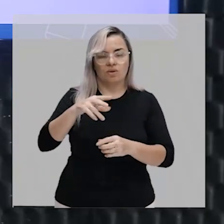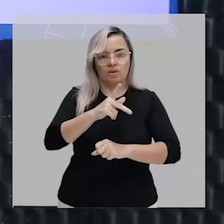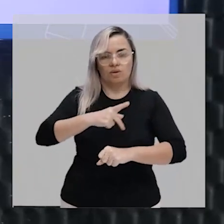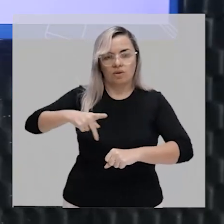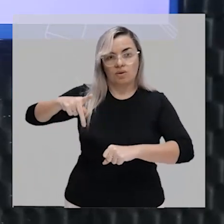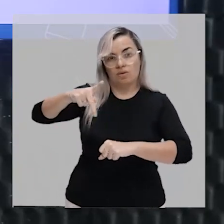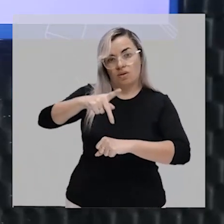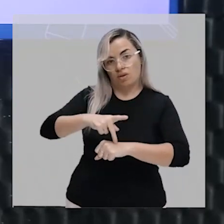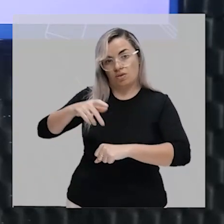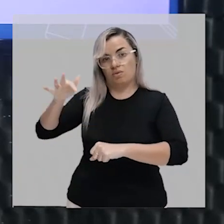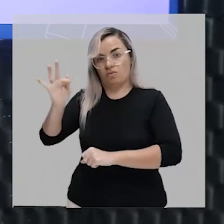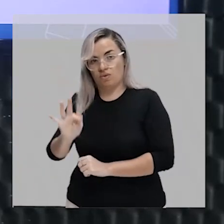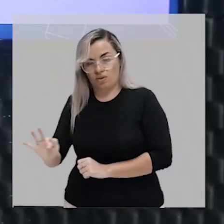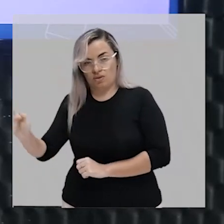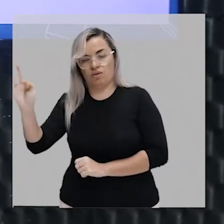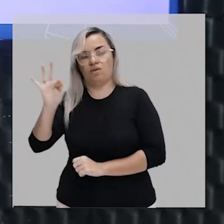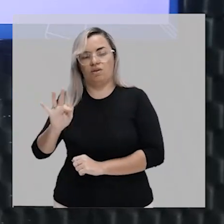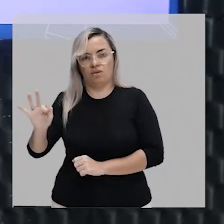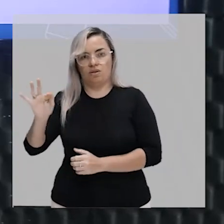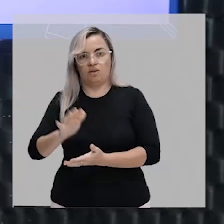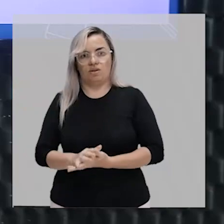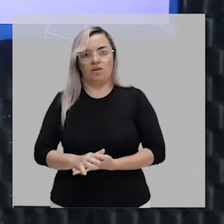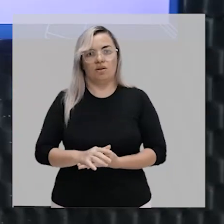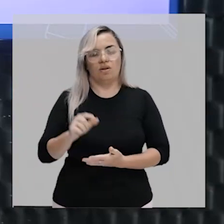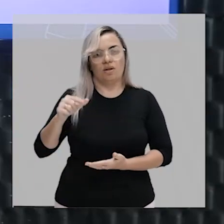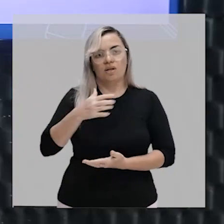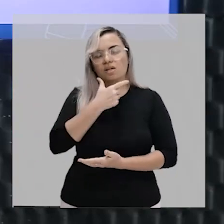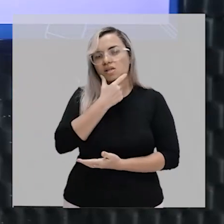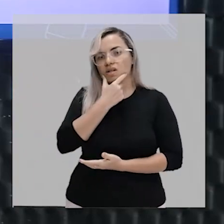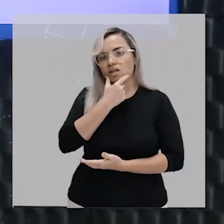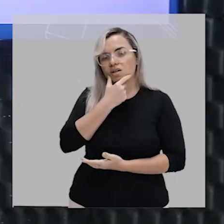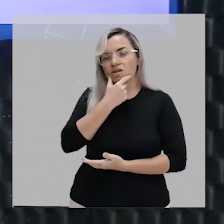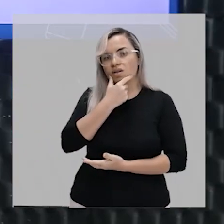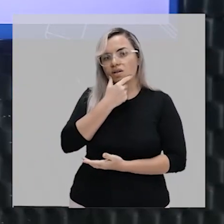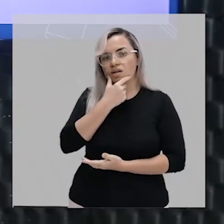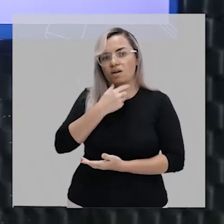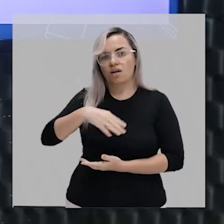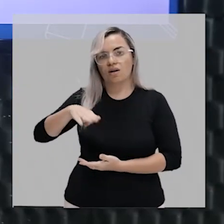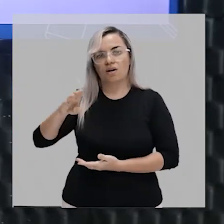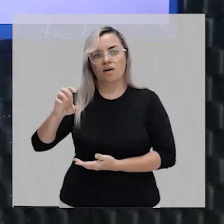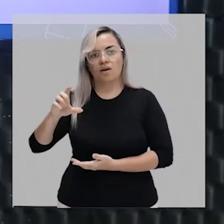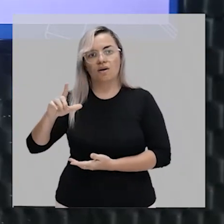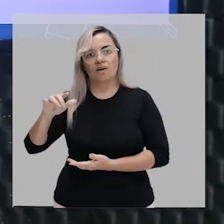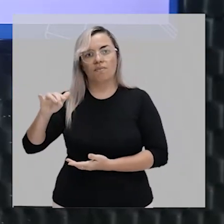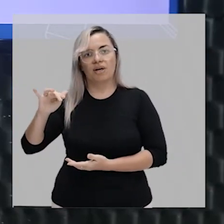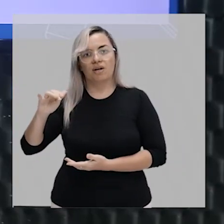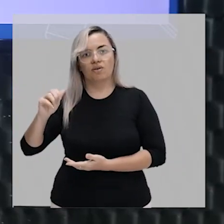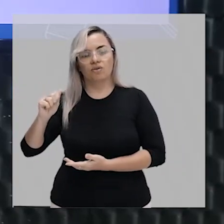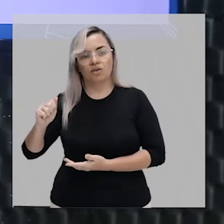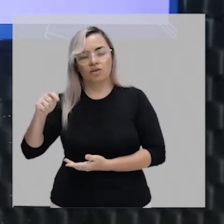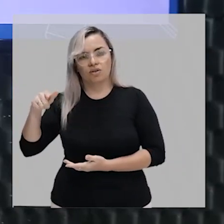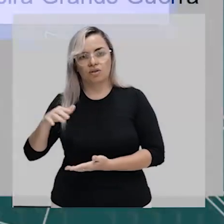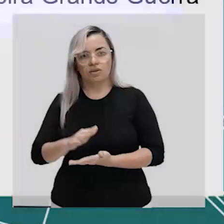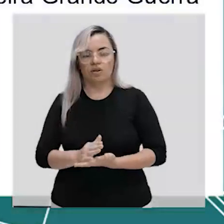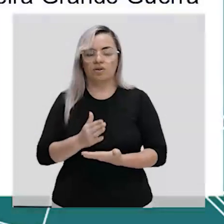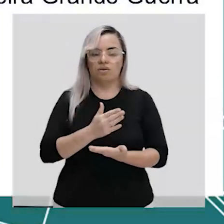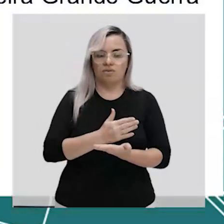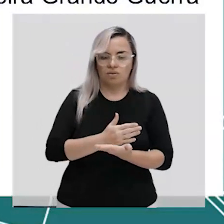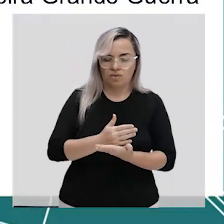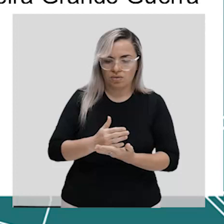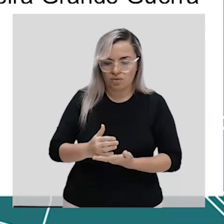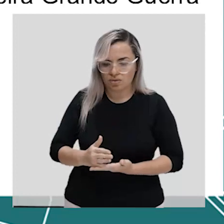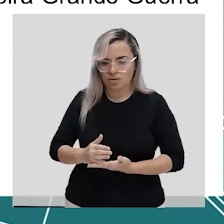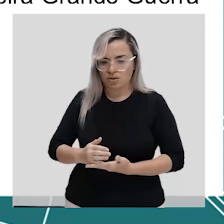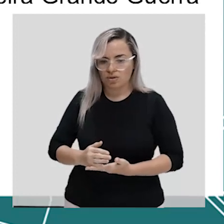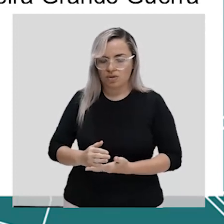países como França, Inglaterra, Bélgica, que já estavam partilhando